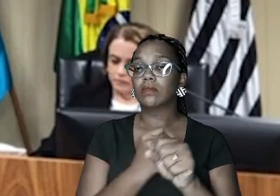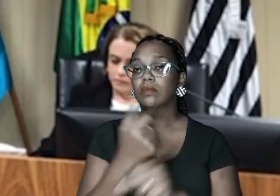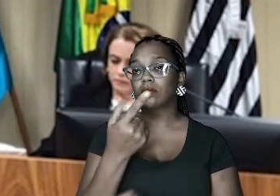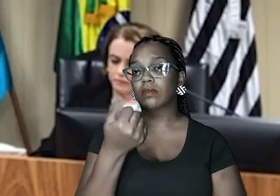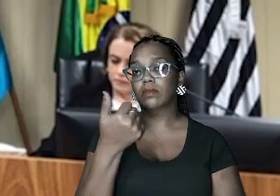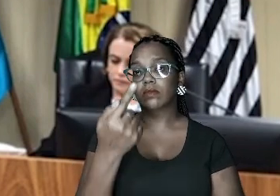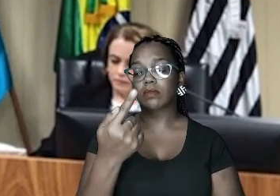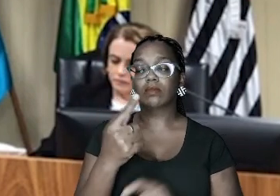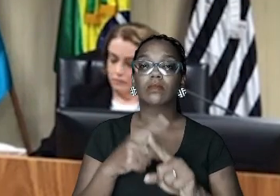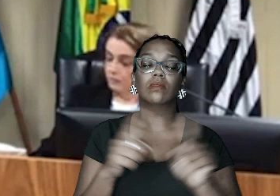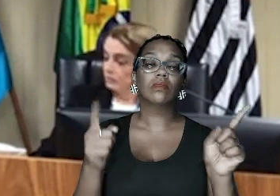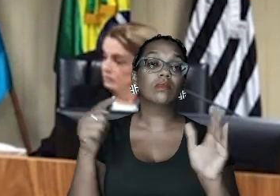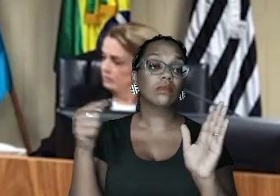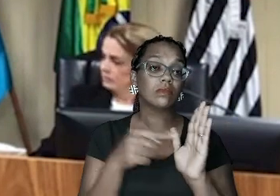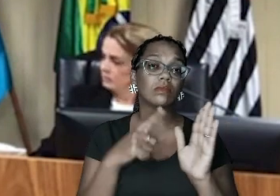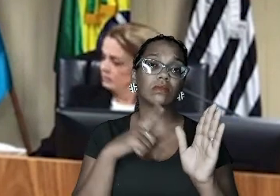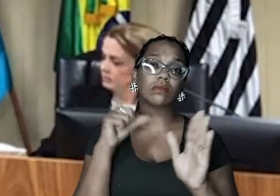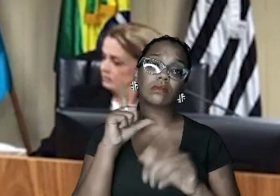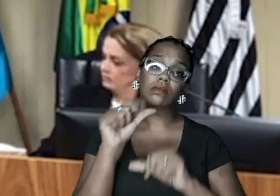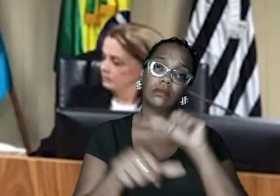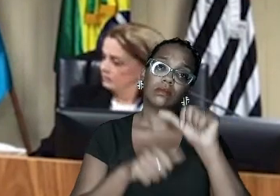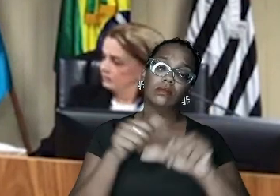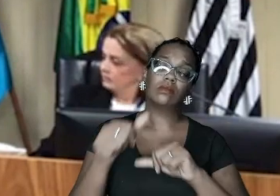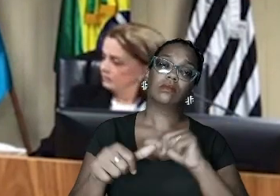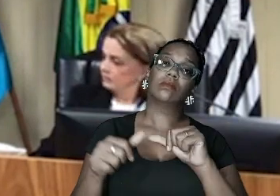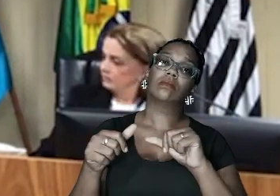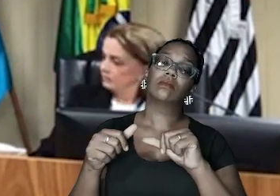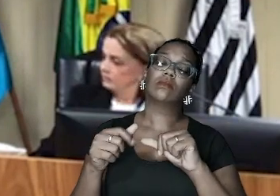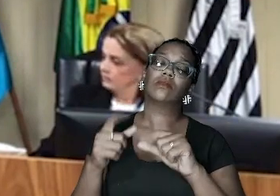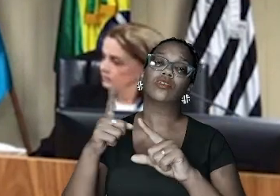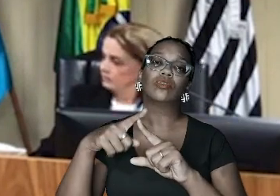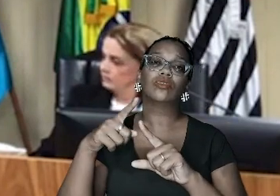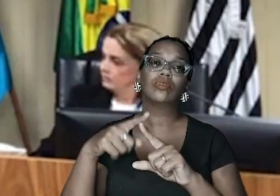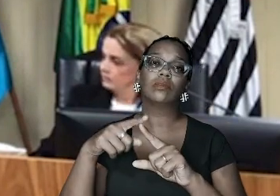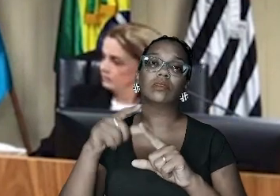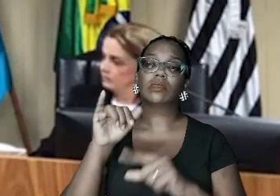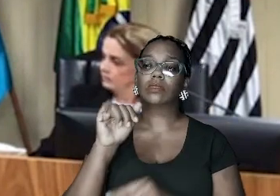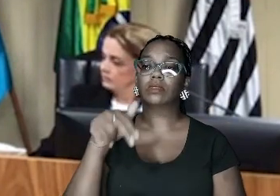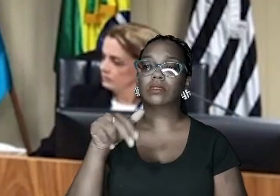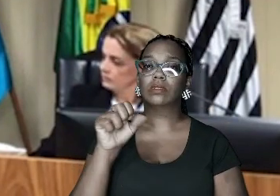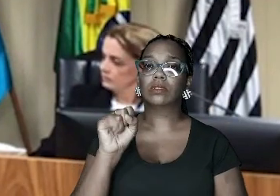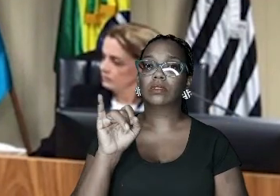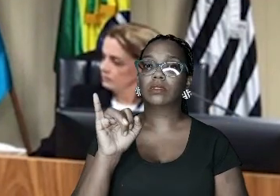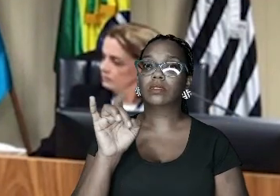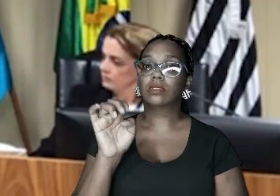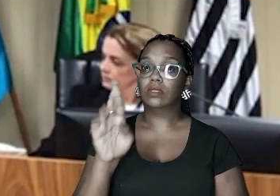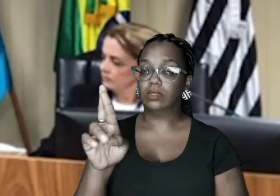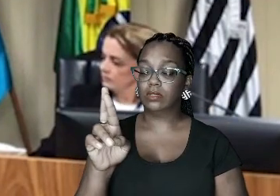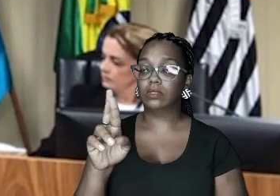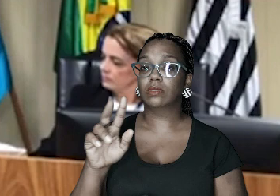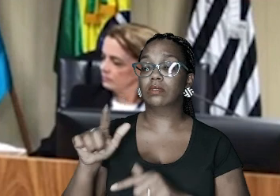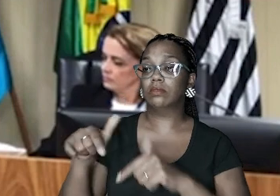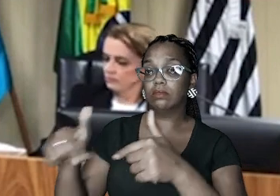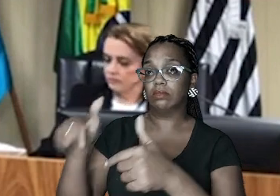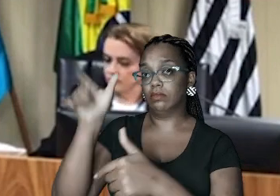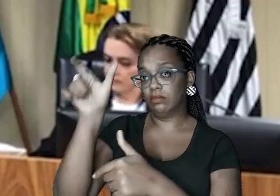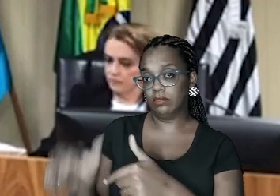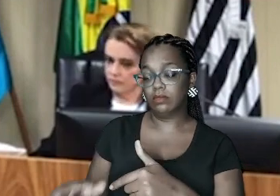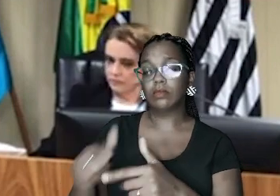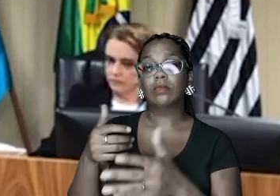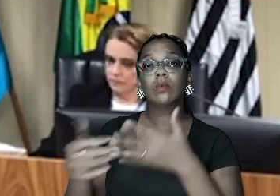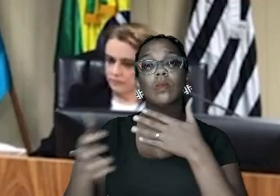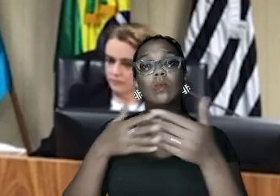ela é modificada e Passat ficar o inside do ponto de vista do sujeito ativo para qualquer pessoa